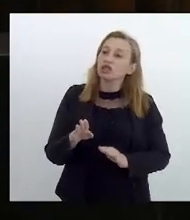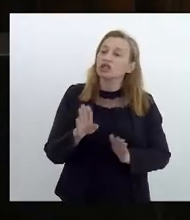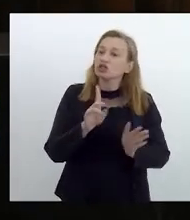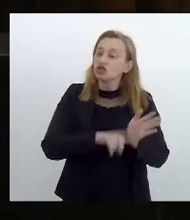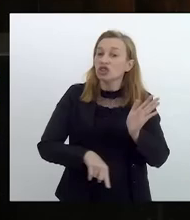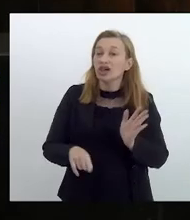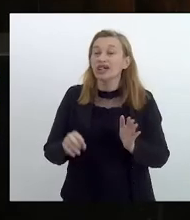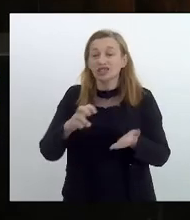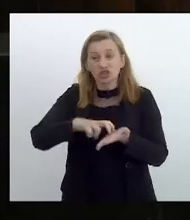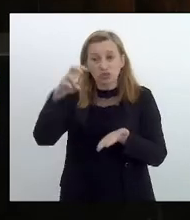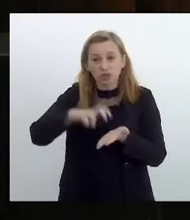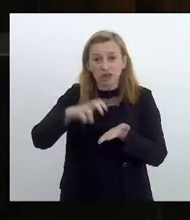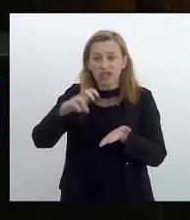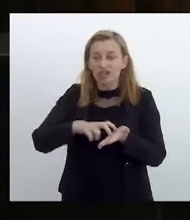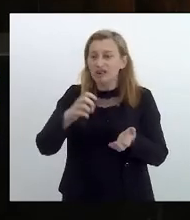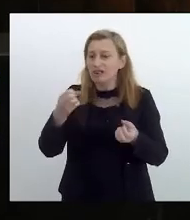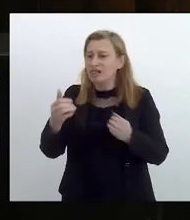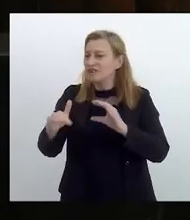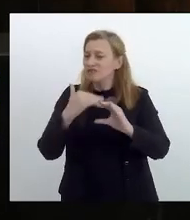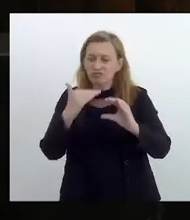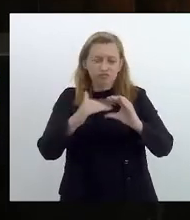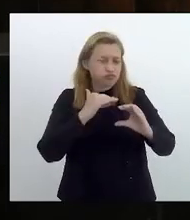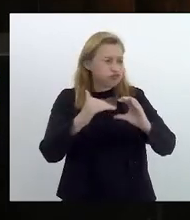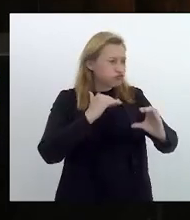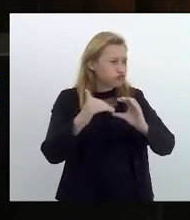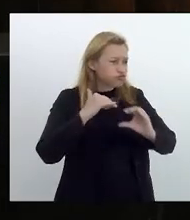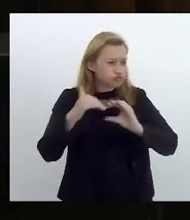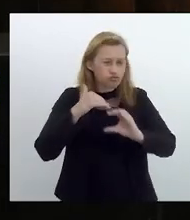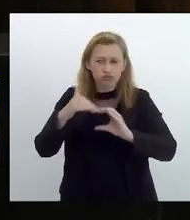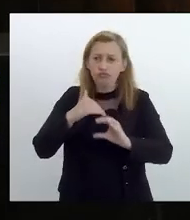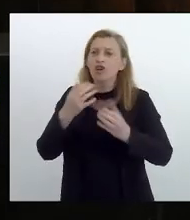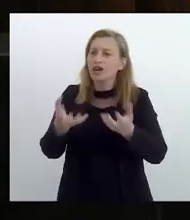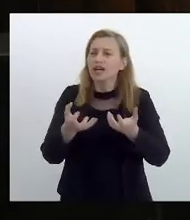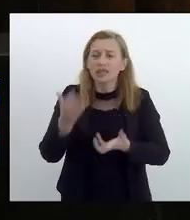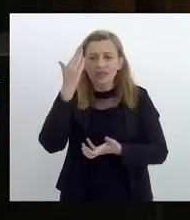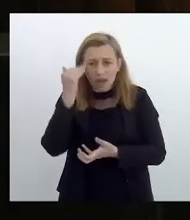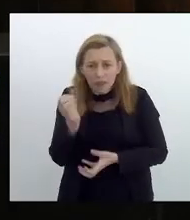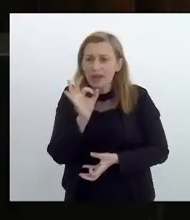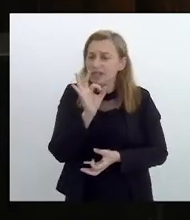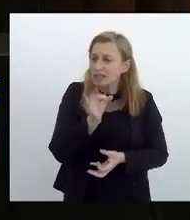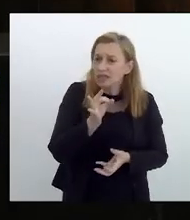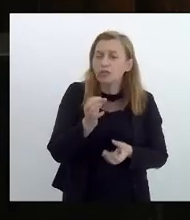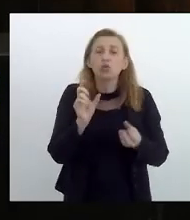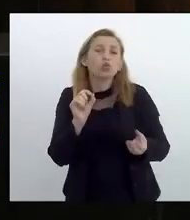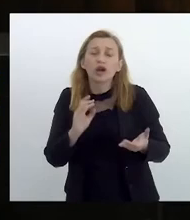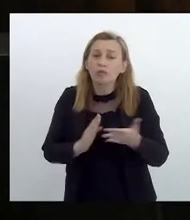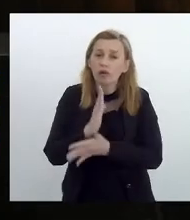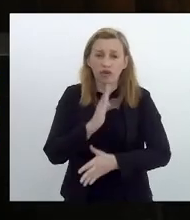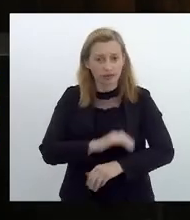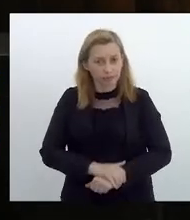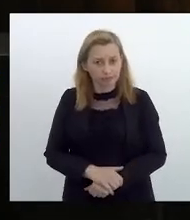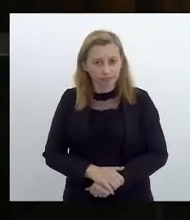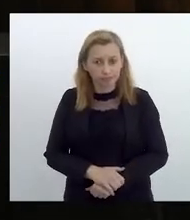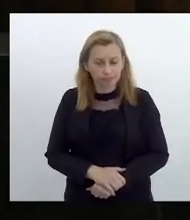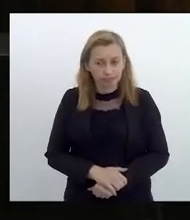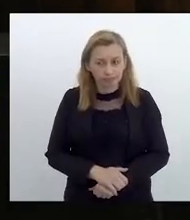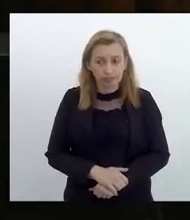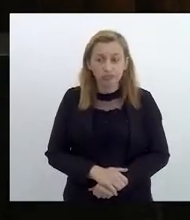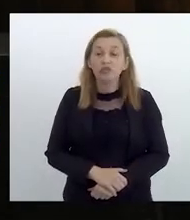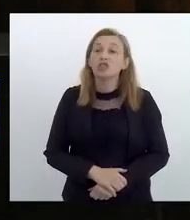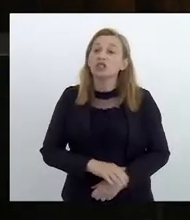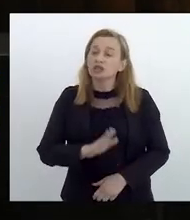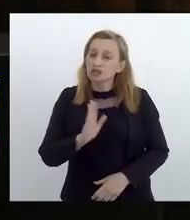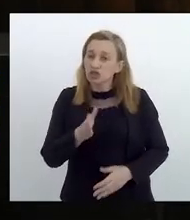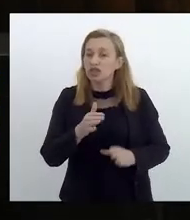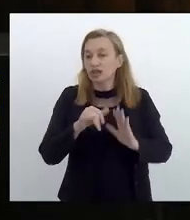XVII recebia muitas mensagens queremos saber o que de fato foi aprovada O que foi aprovado